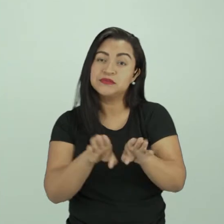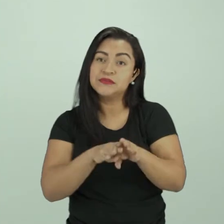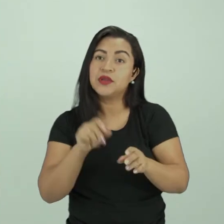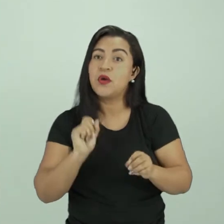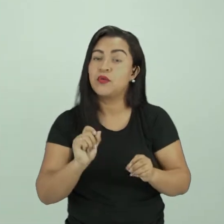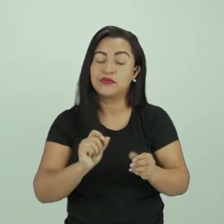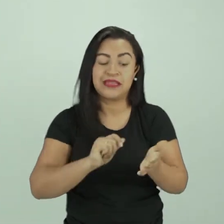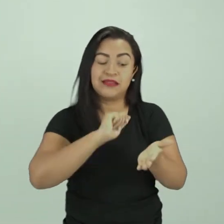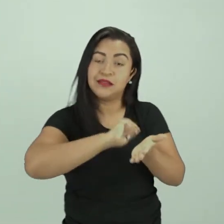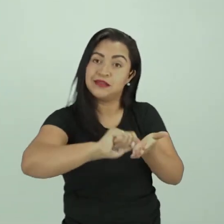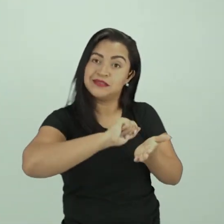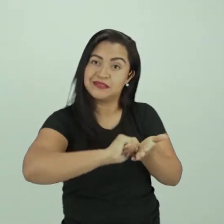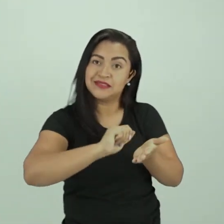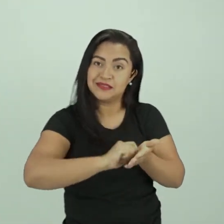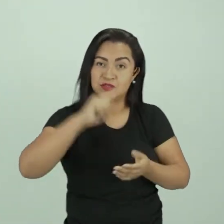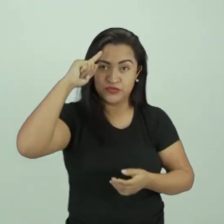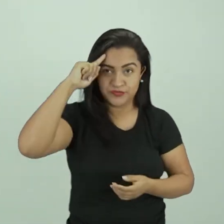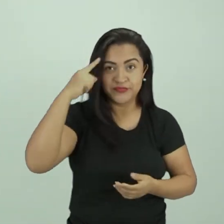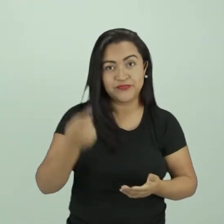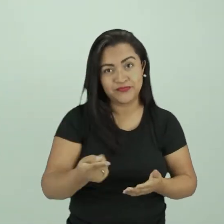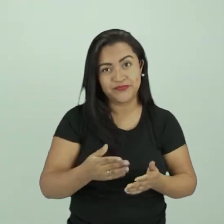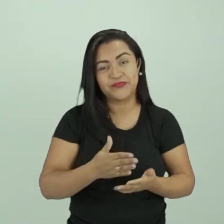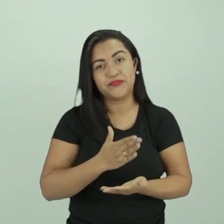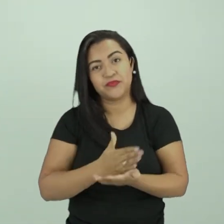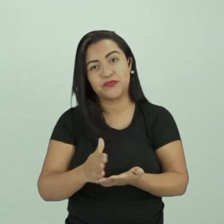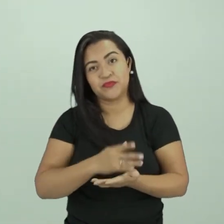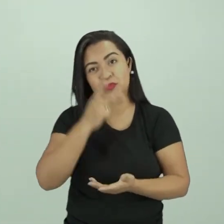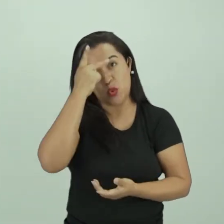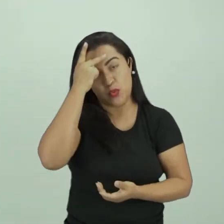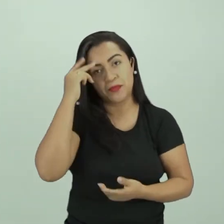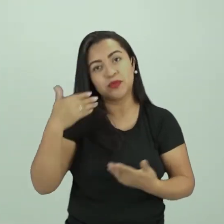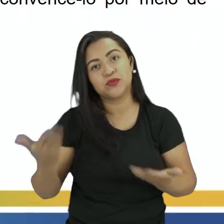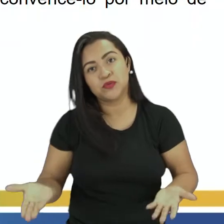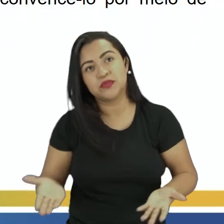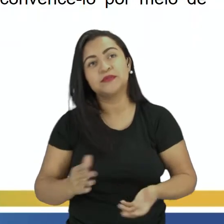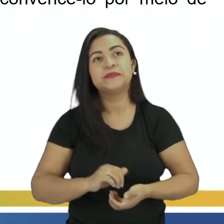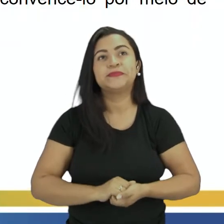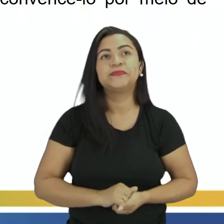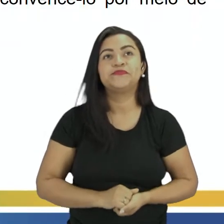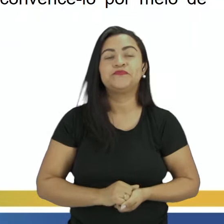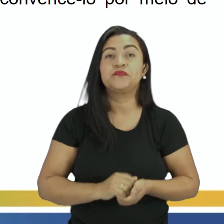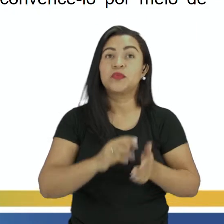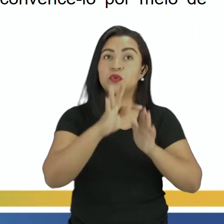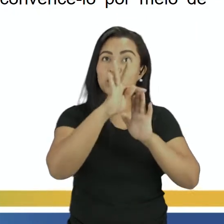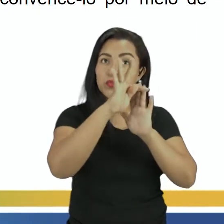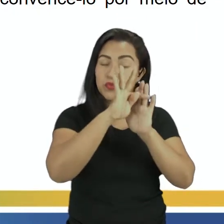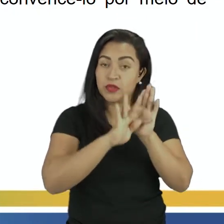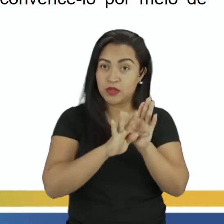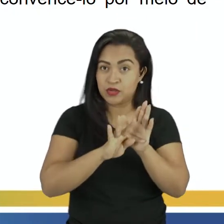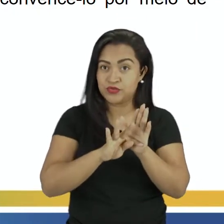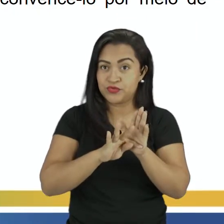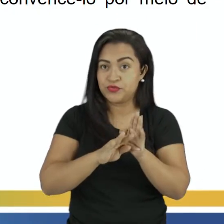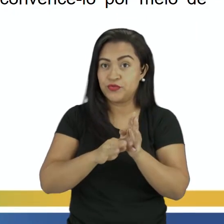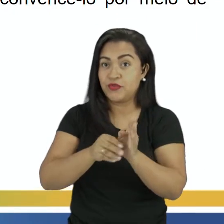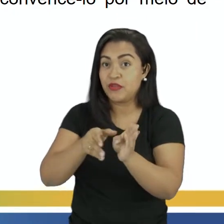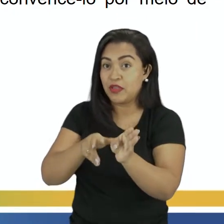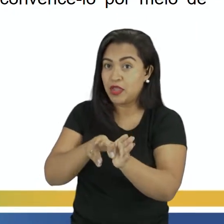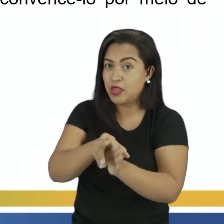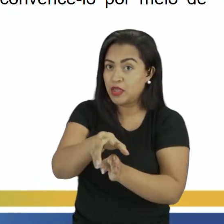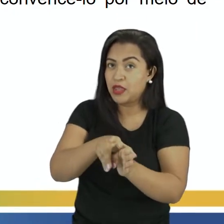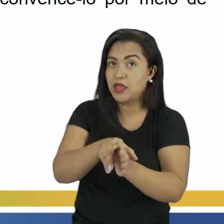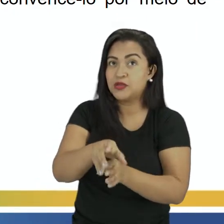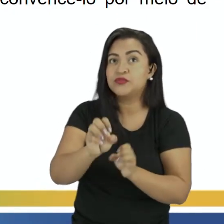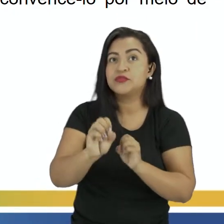dentro de um texto. Vamos lá? O texto injuntivo ou instrucional está pautado